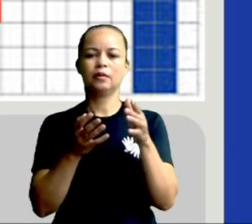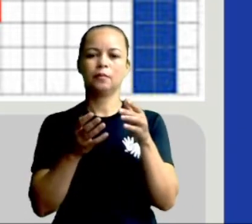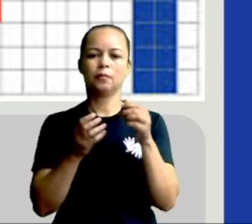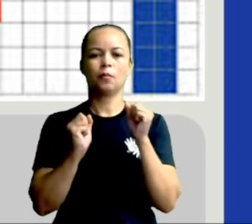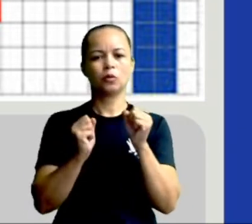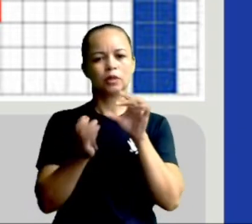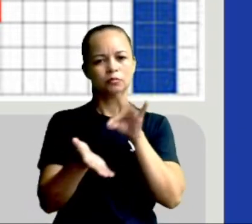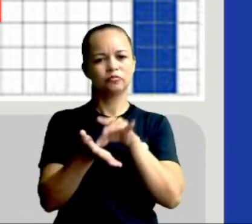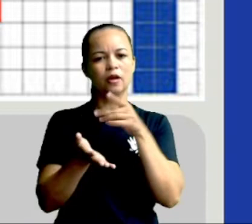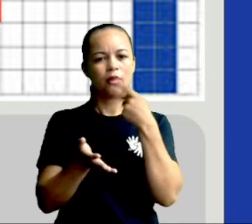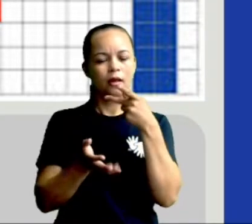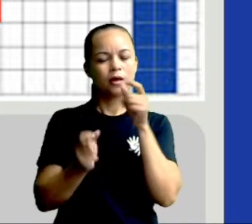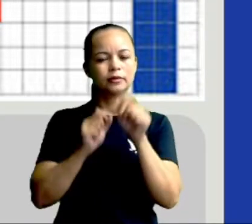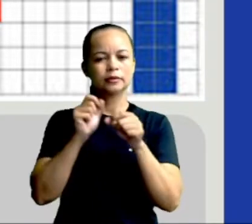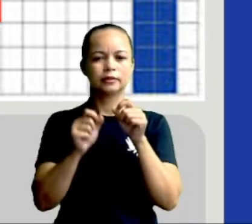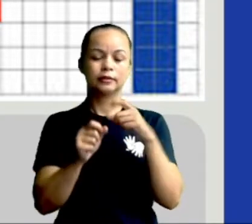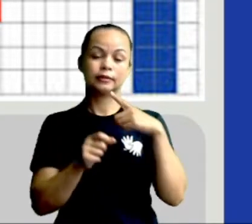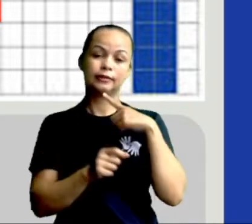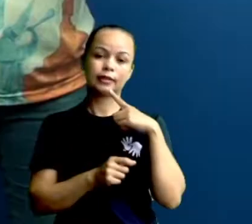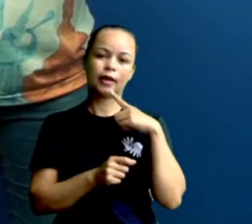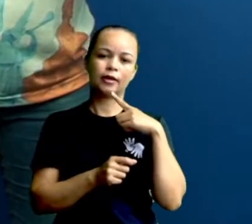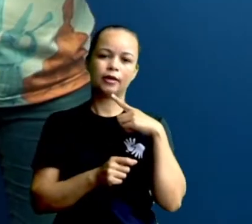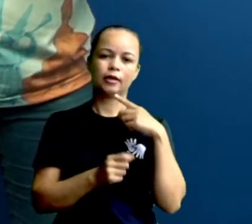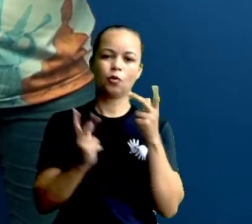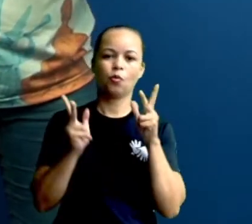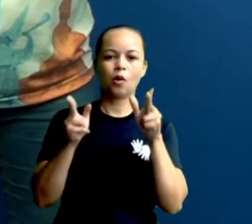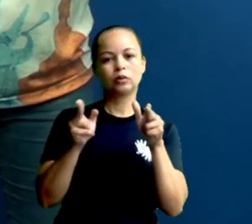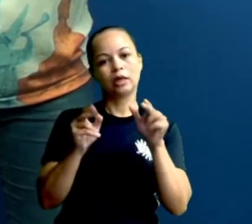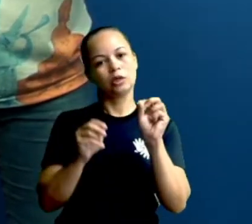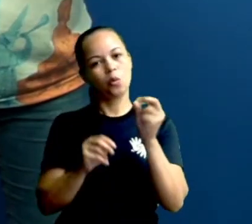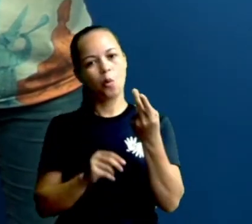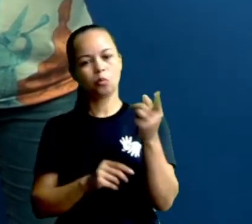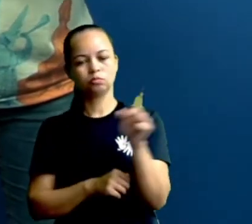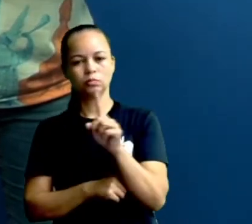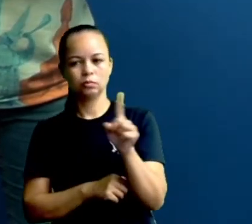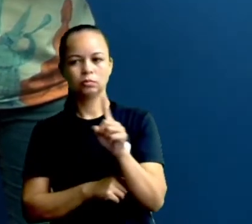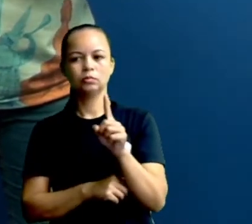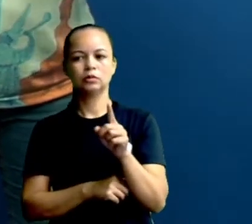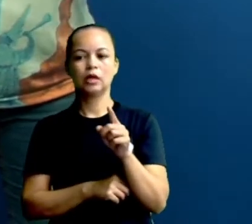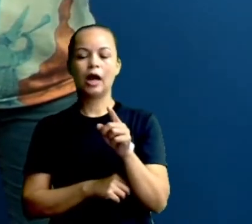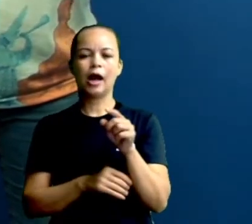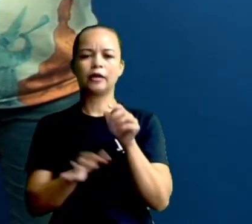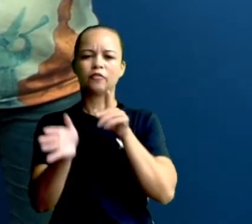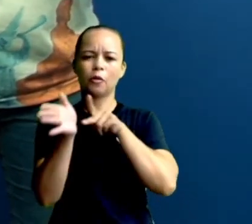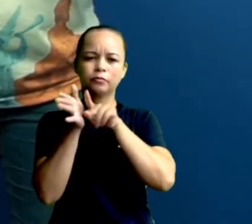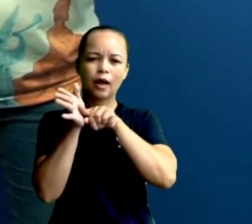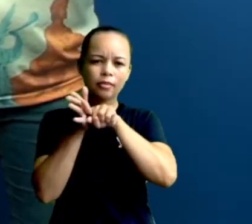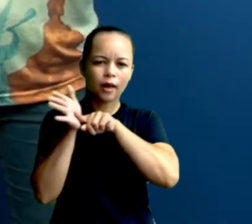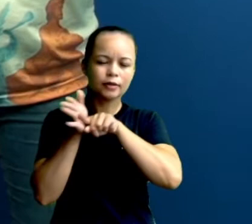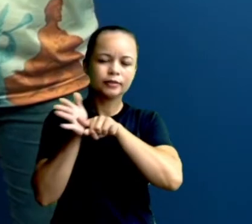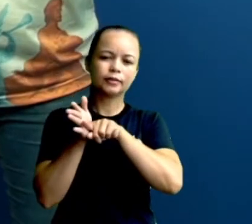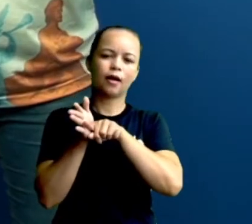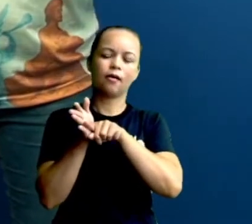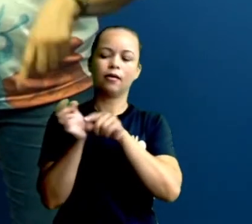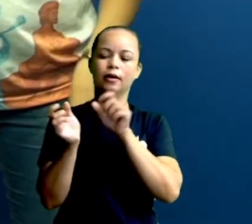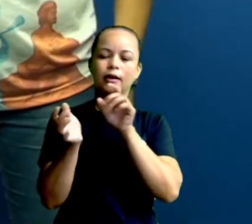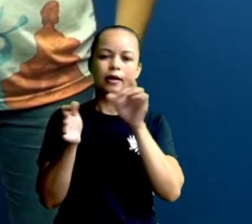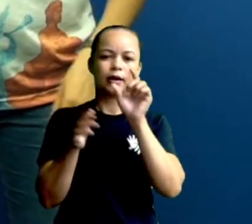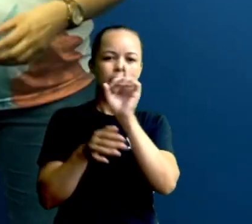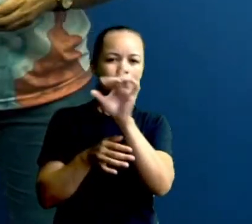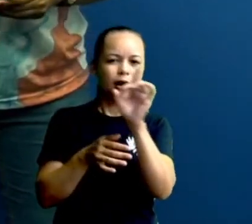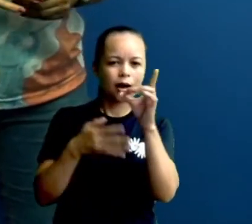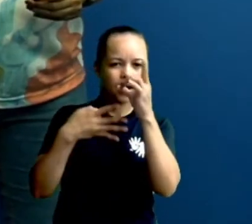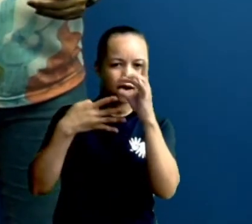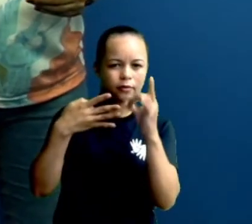não a mesma medida. E aí a gente vai analisar parte por parte, porque para saber se elas têm a